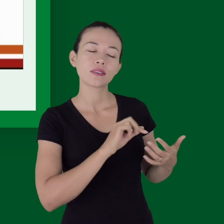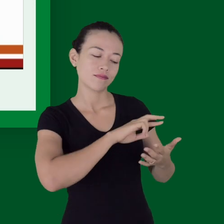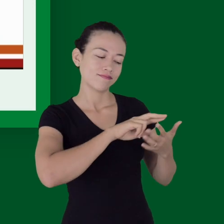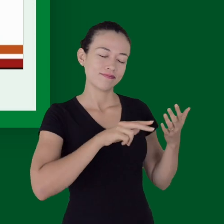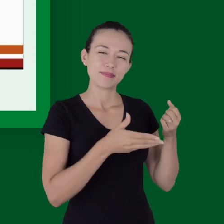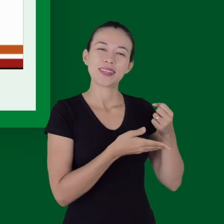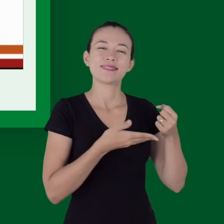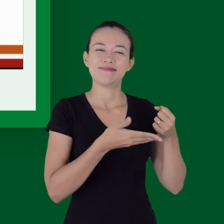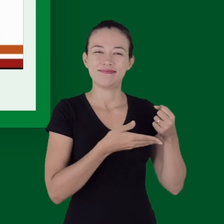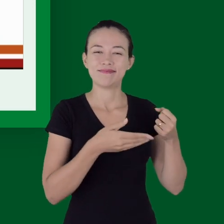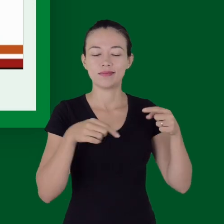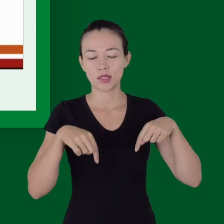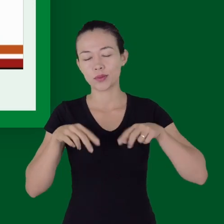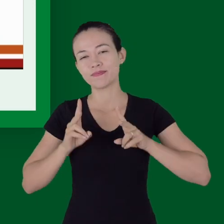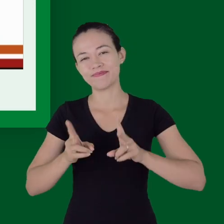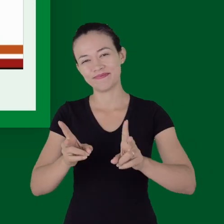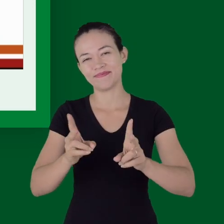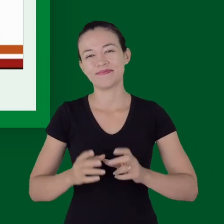de suporte básico.